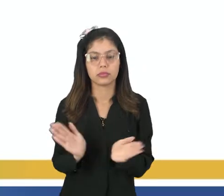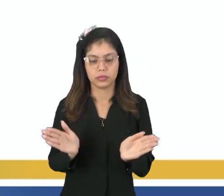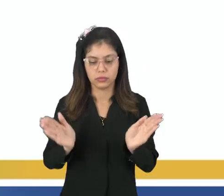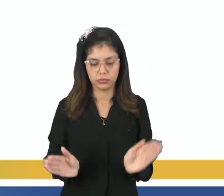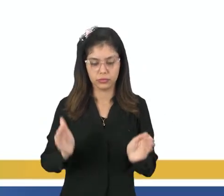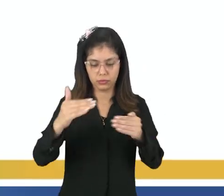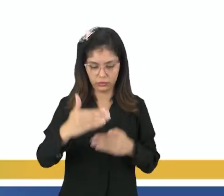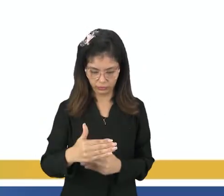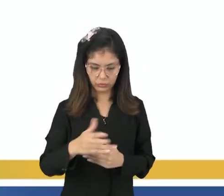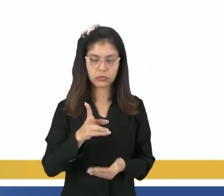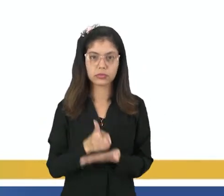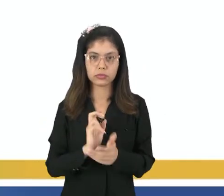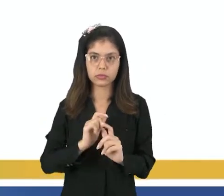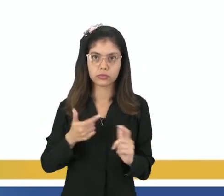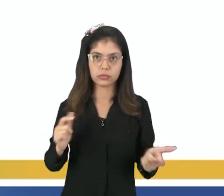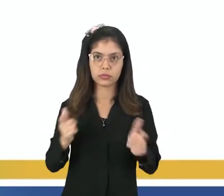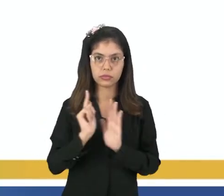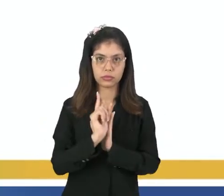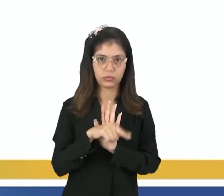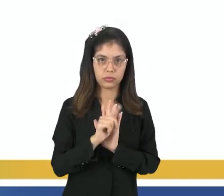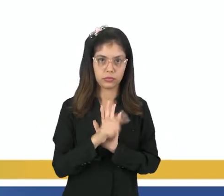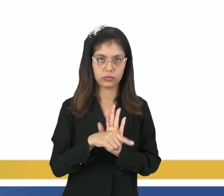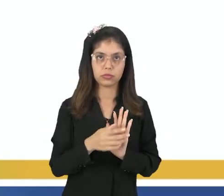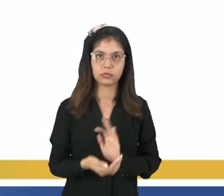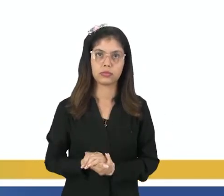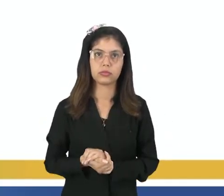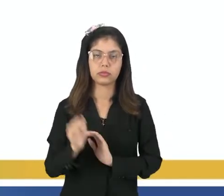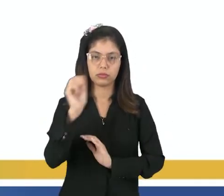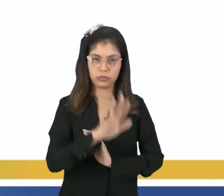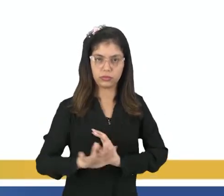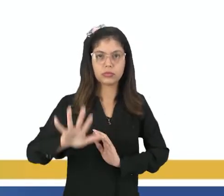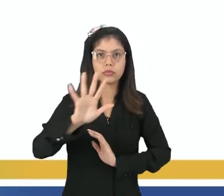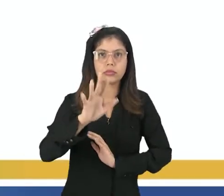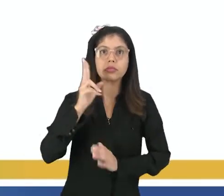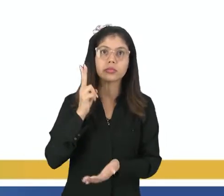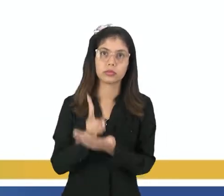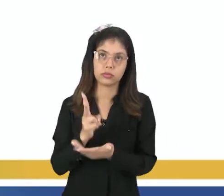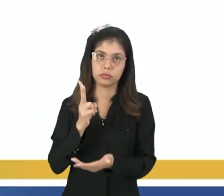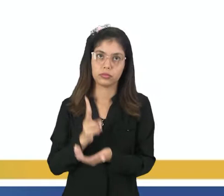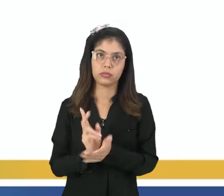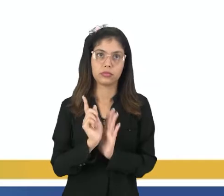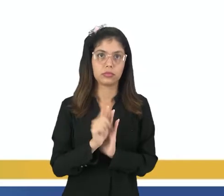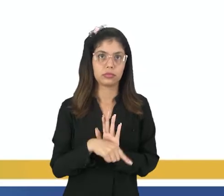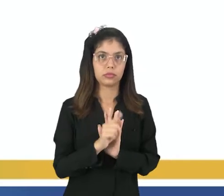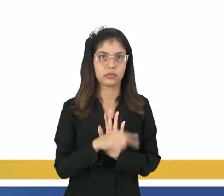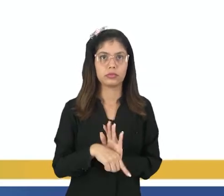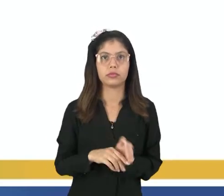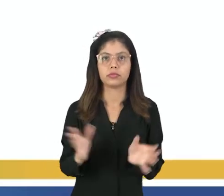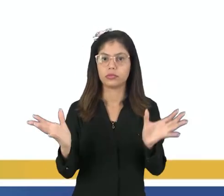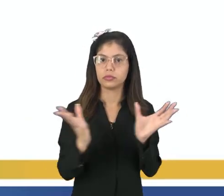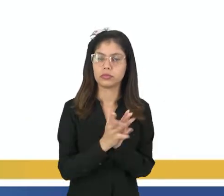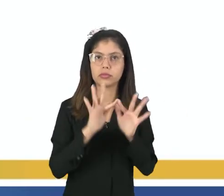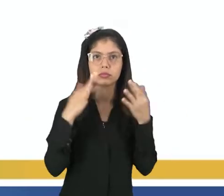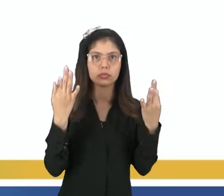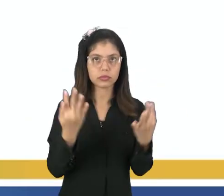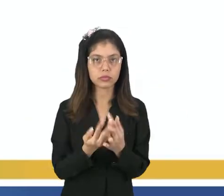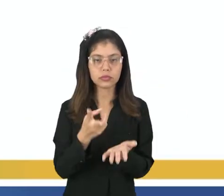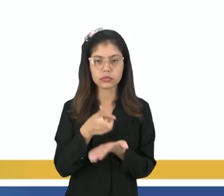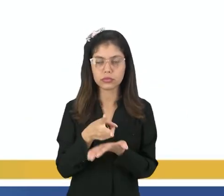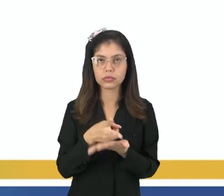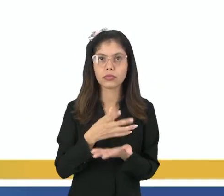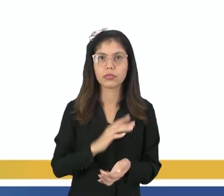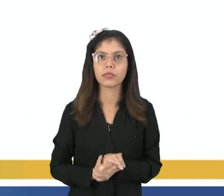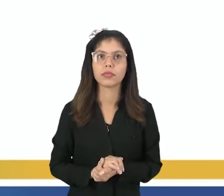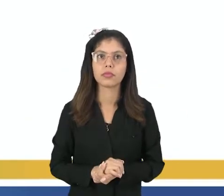caixinha maior, que é a caixinha do gênero. E todos que pertencem ao mesmo gênero são agrupados na